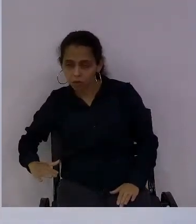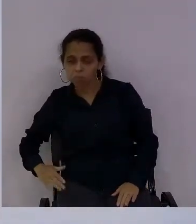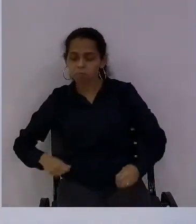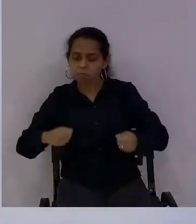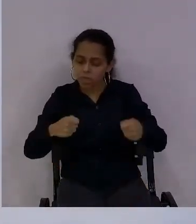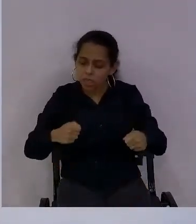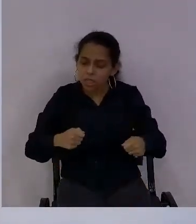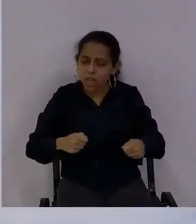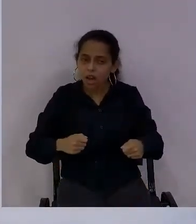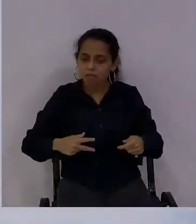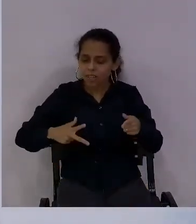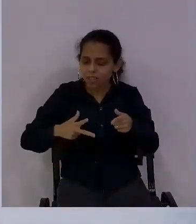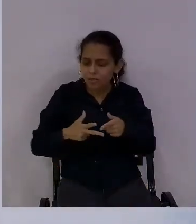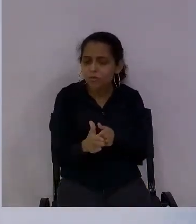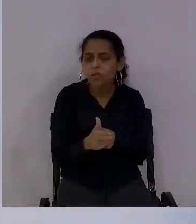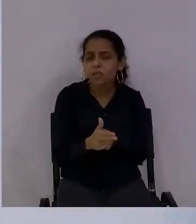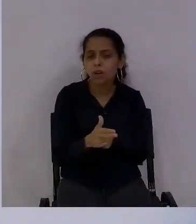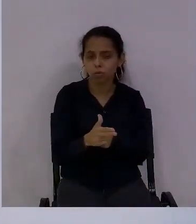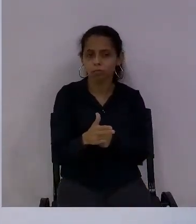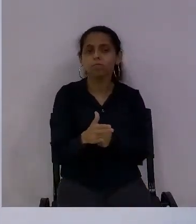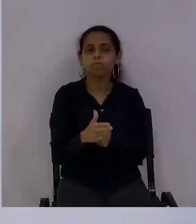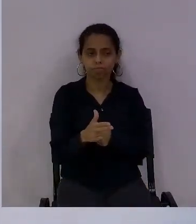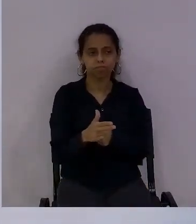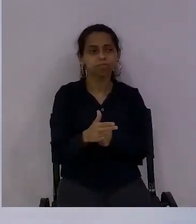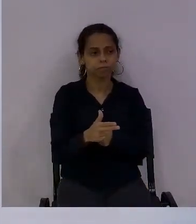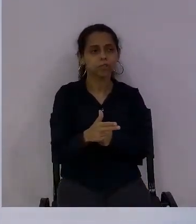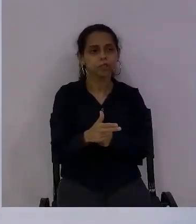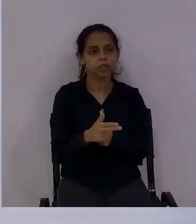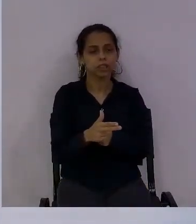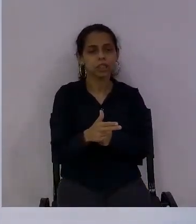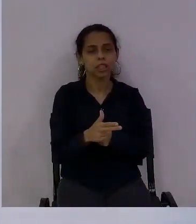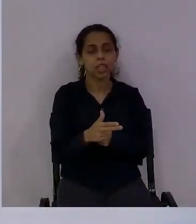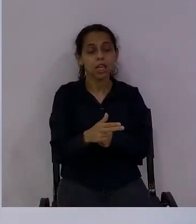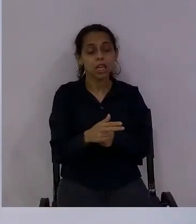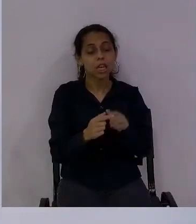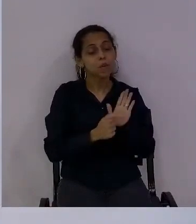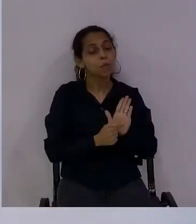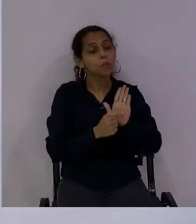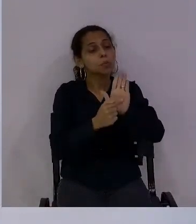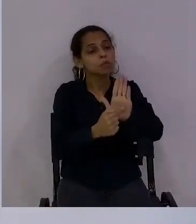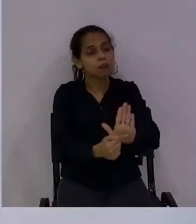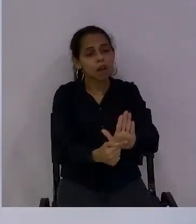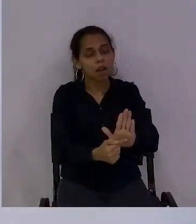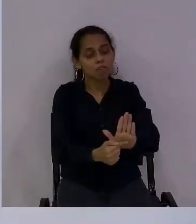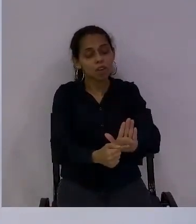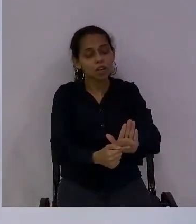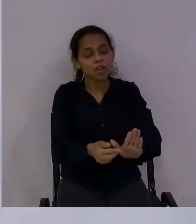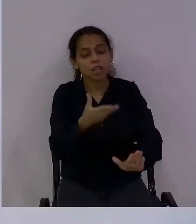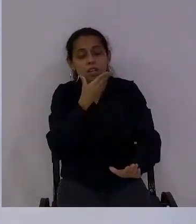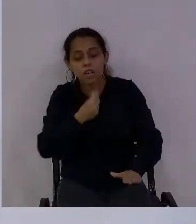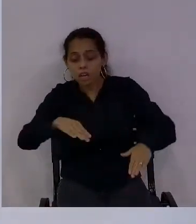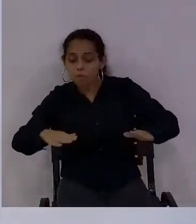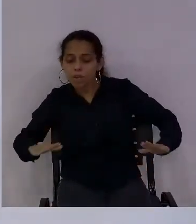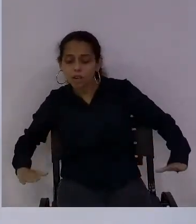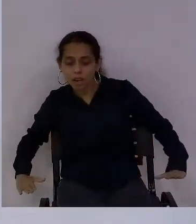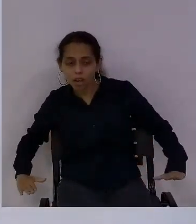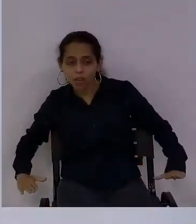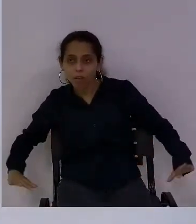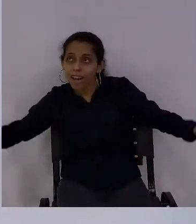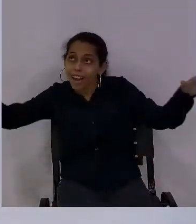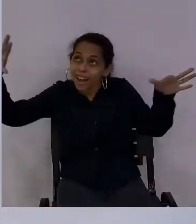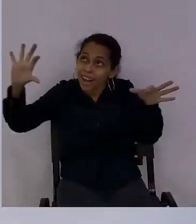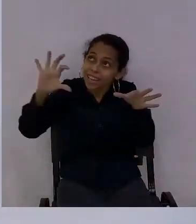então era uma marca na carne, que evidenciava o pertencimento daquela criança à aliança que Deus